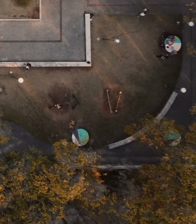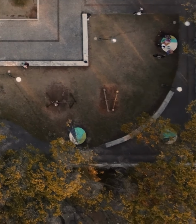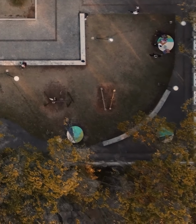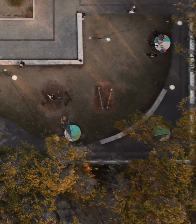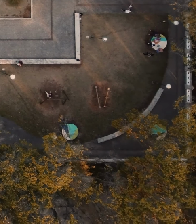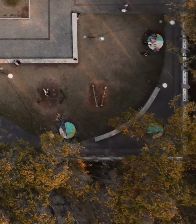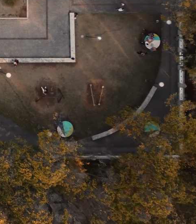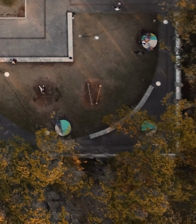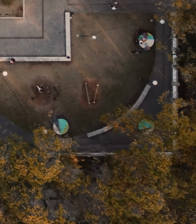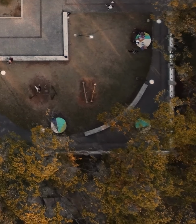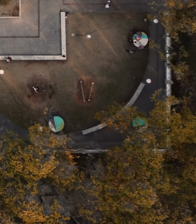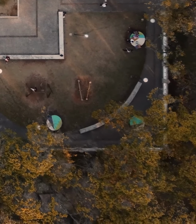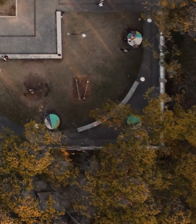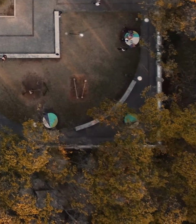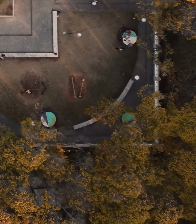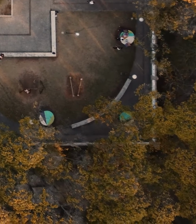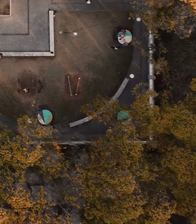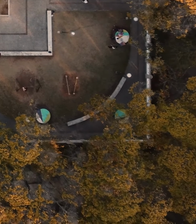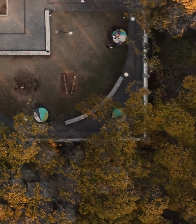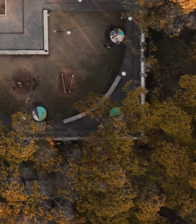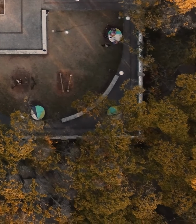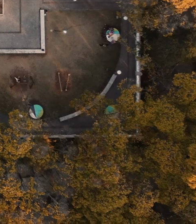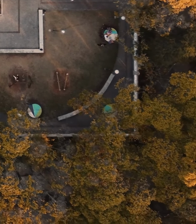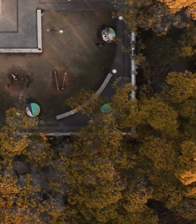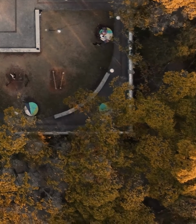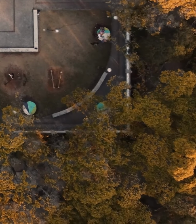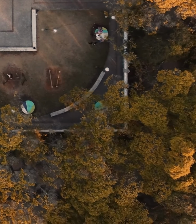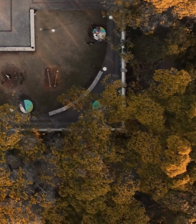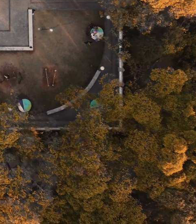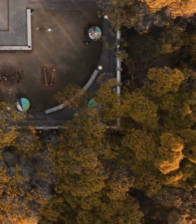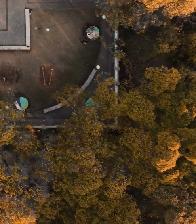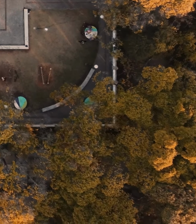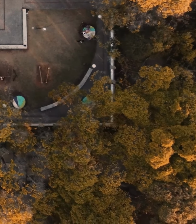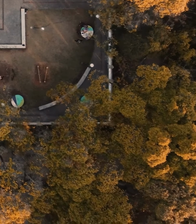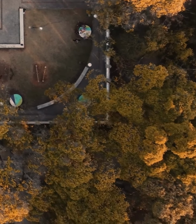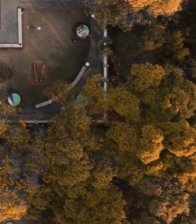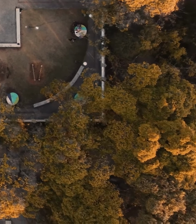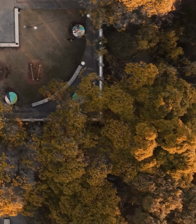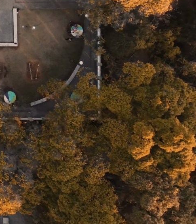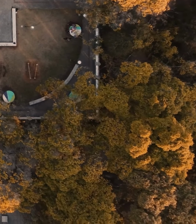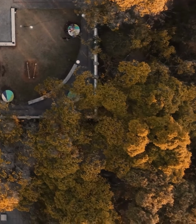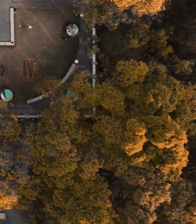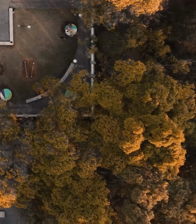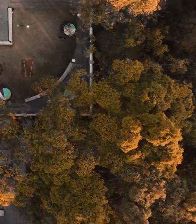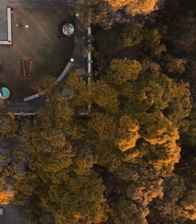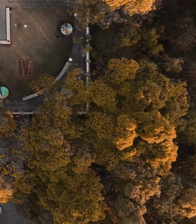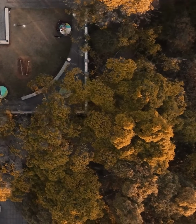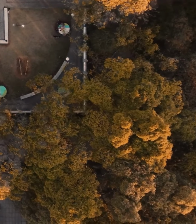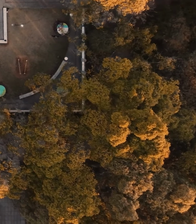Roteiro, Luísa Caspari, Gon e Arion Engers. Supervisão de roteiro, Raíssa